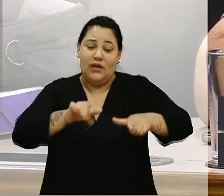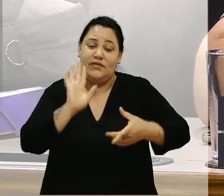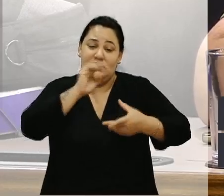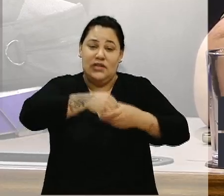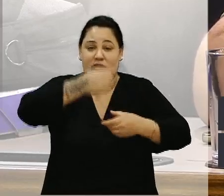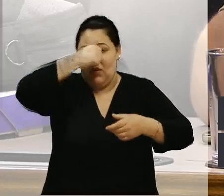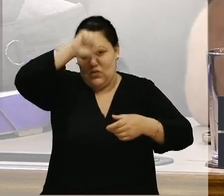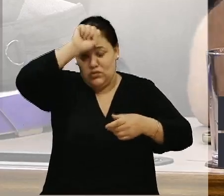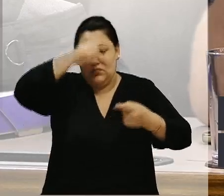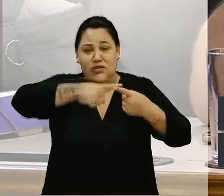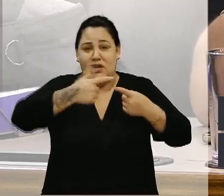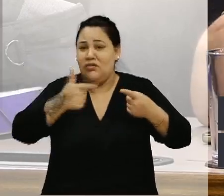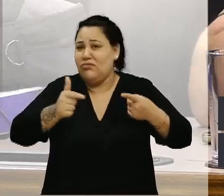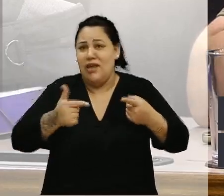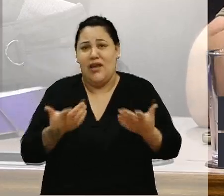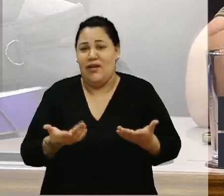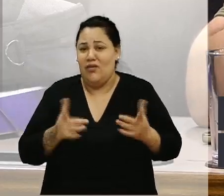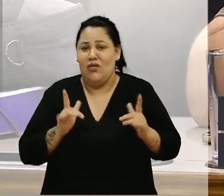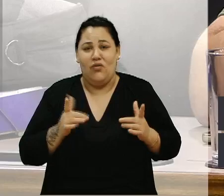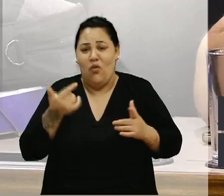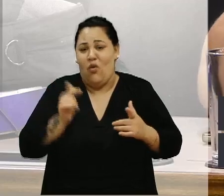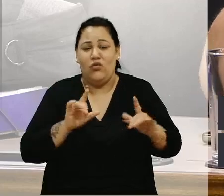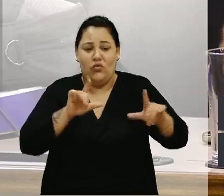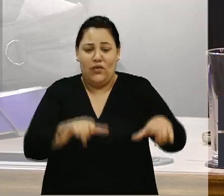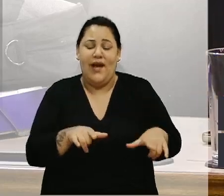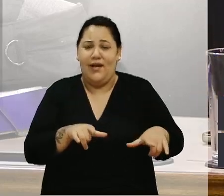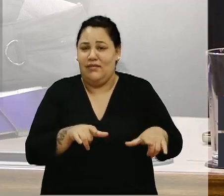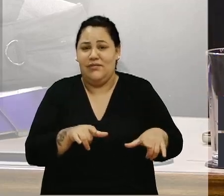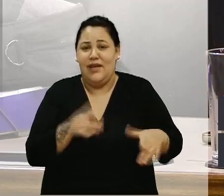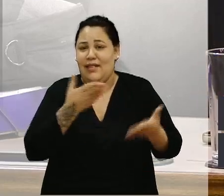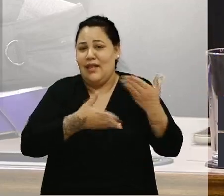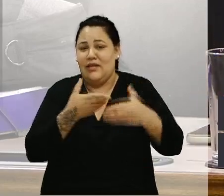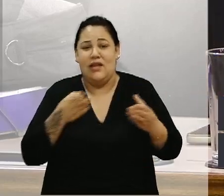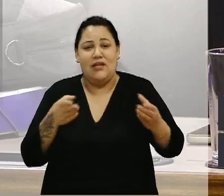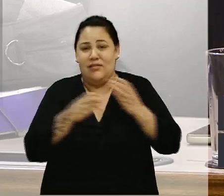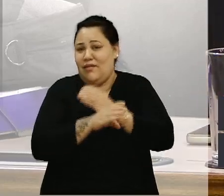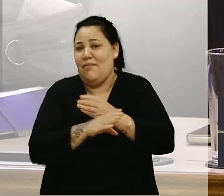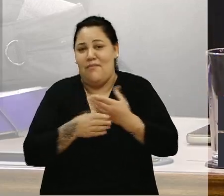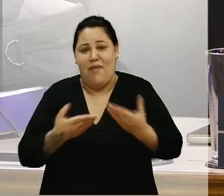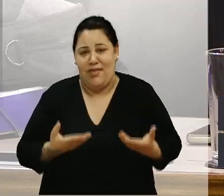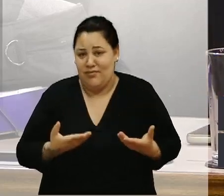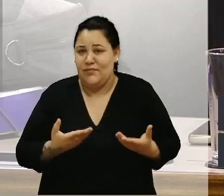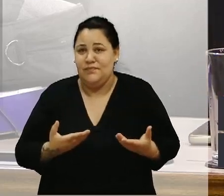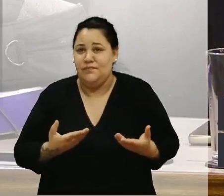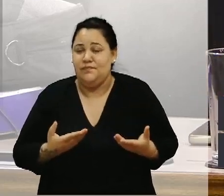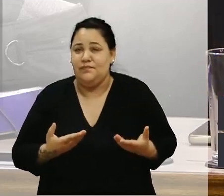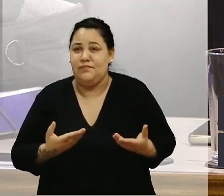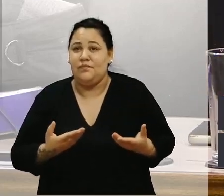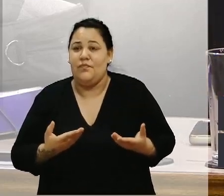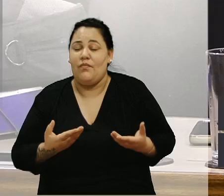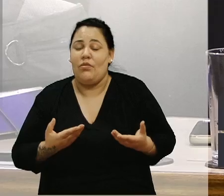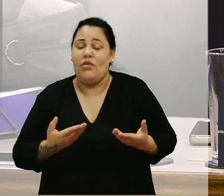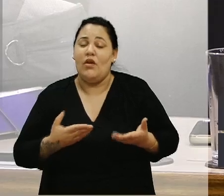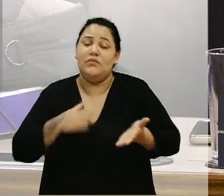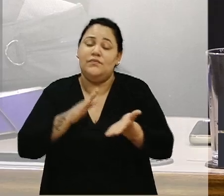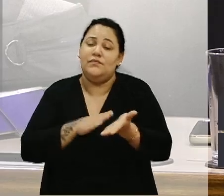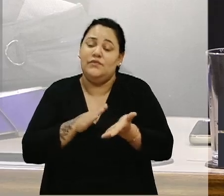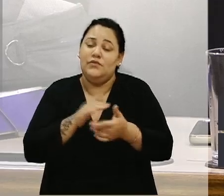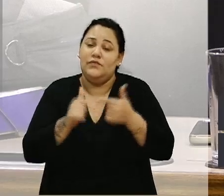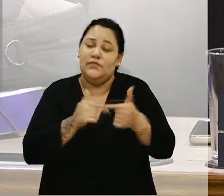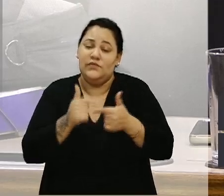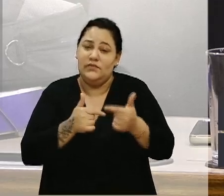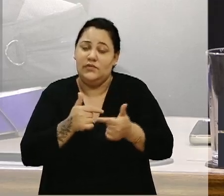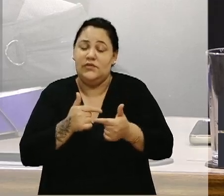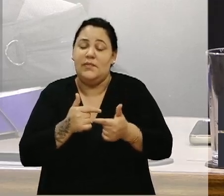outro lugar hoje que agrega toda uma capacidade. Sobre a questão das emendas, que bom que o senhor batalhou por essas emendas, vereador. Mas tem um deputado também